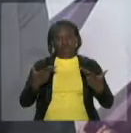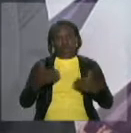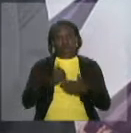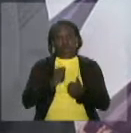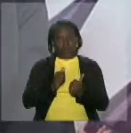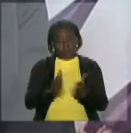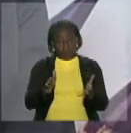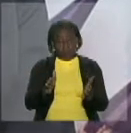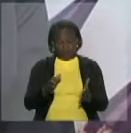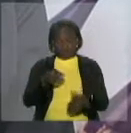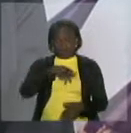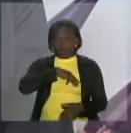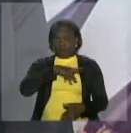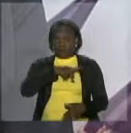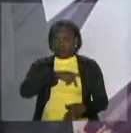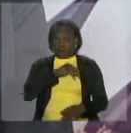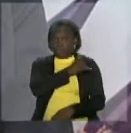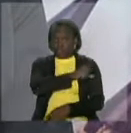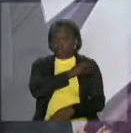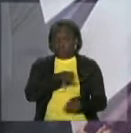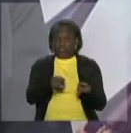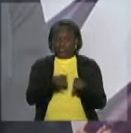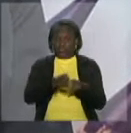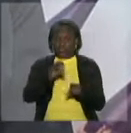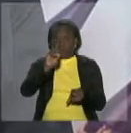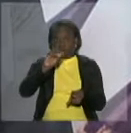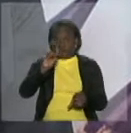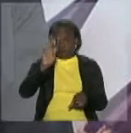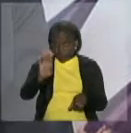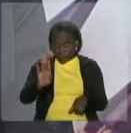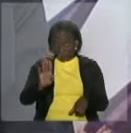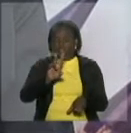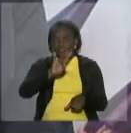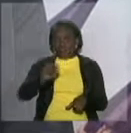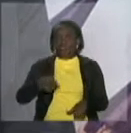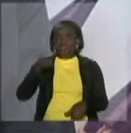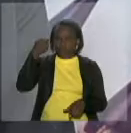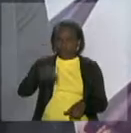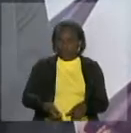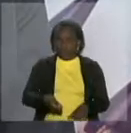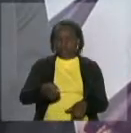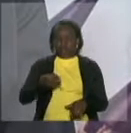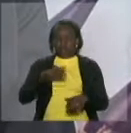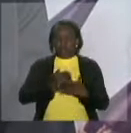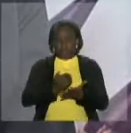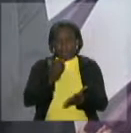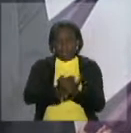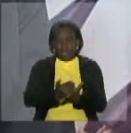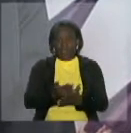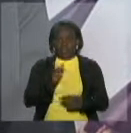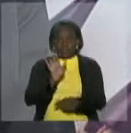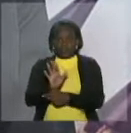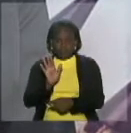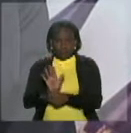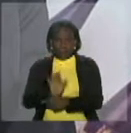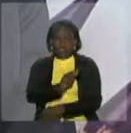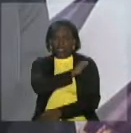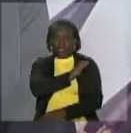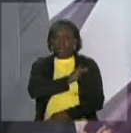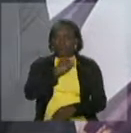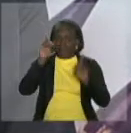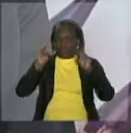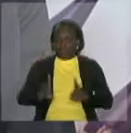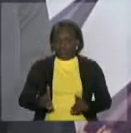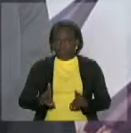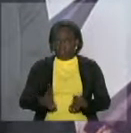só o começo. O Ministério Público do Rio de Janeiro e a Ordem dos Advogados do Brasil vão agir de forma mais incisiva na proteção